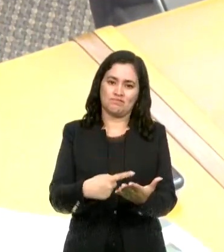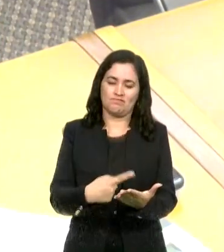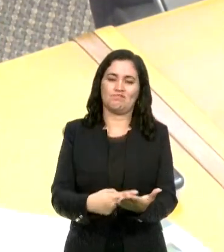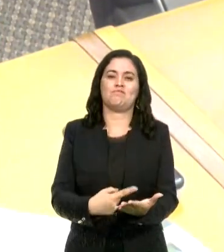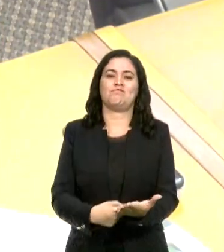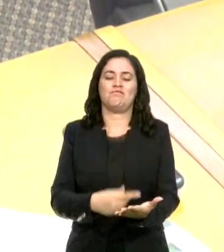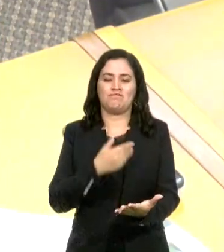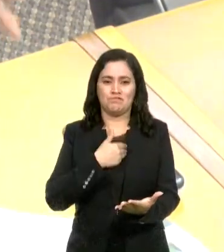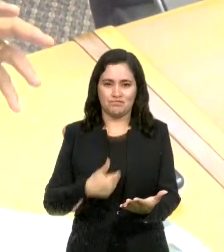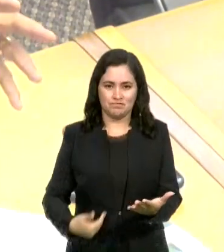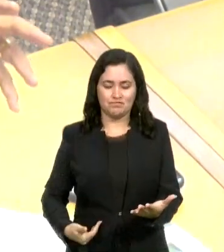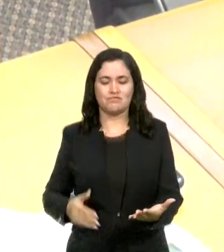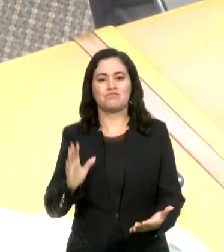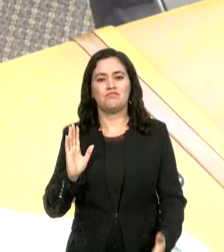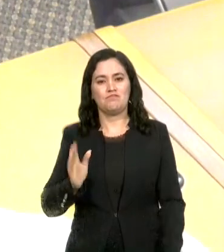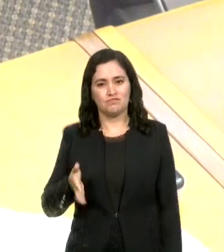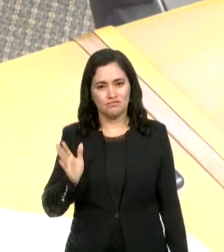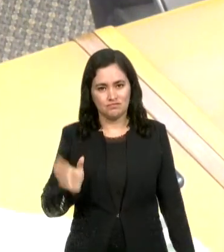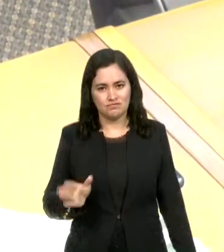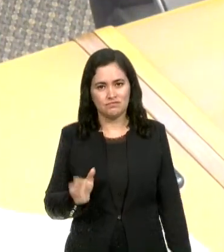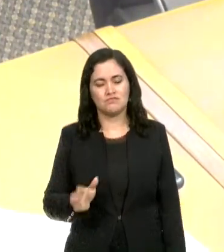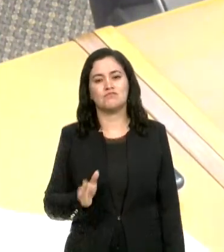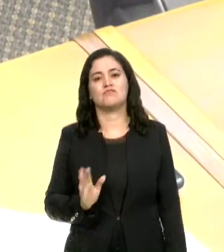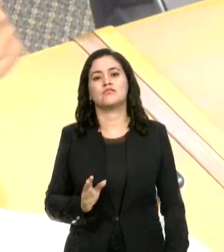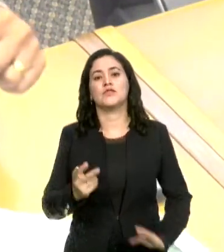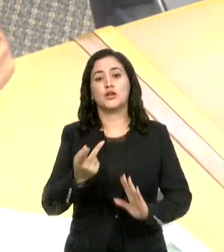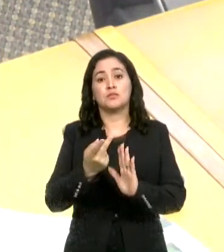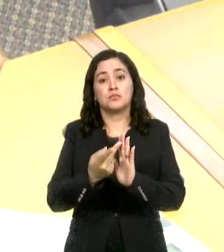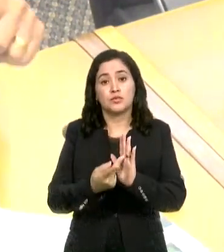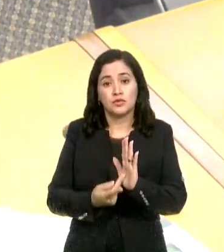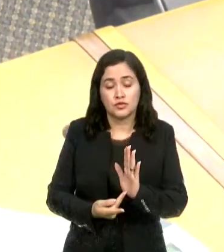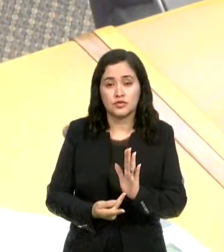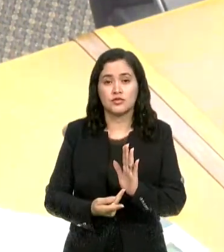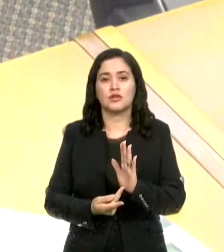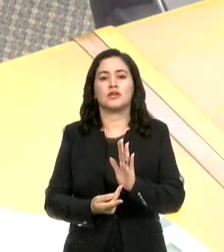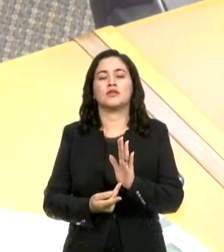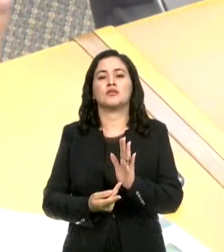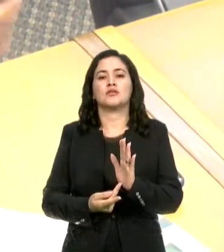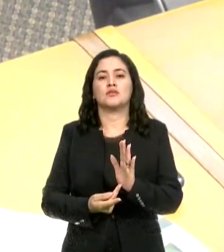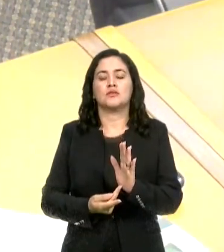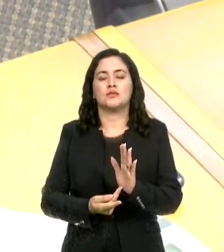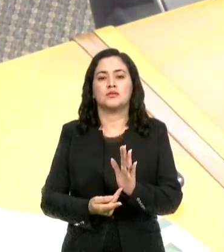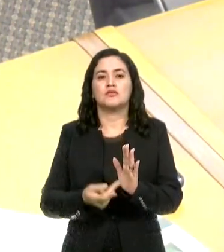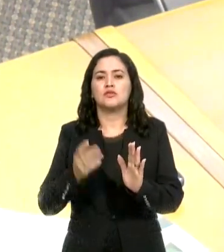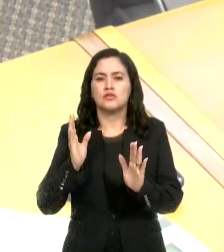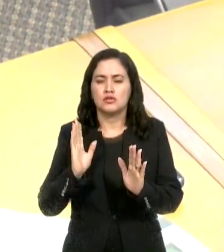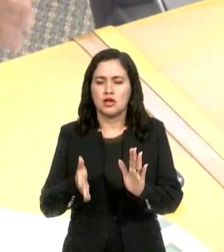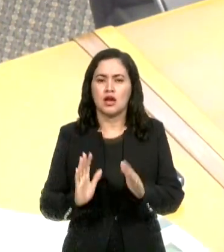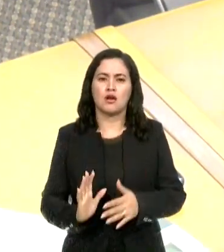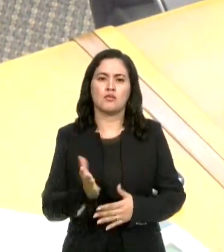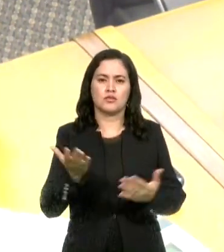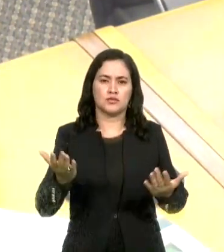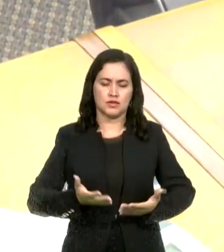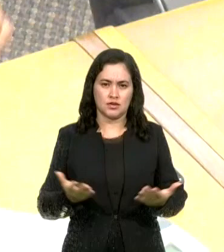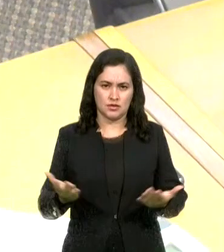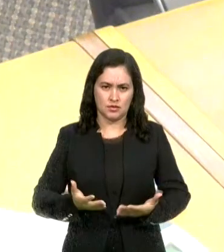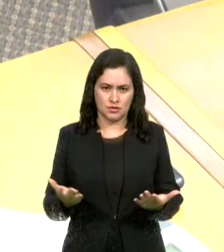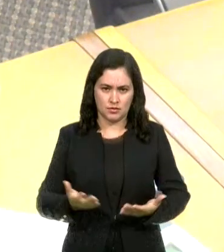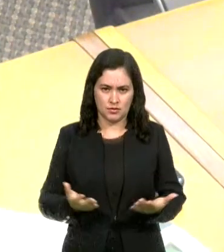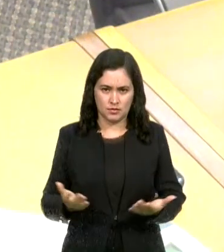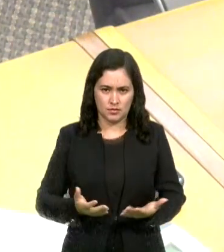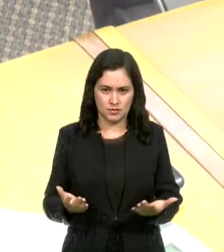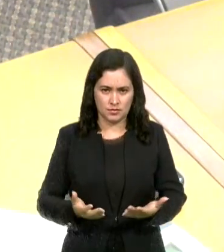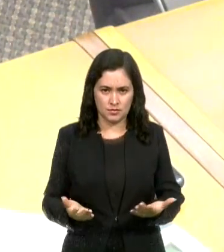agenda do governo. Projeto técnico já está em curso. E em breve, nós teremos